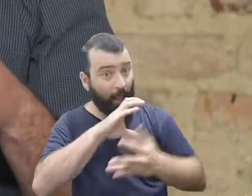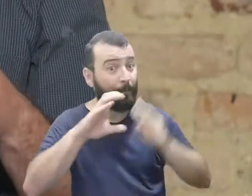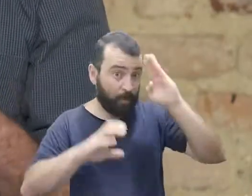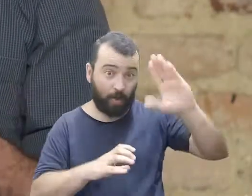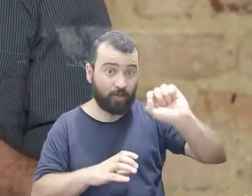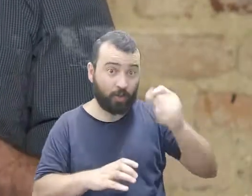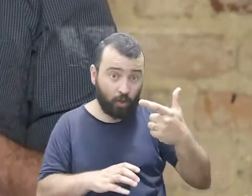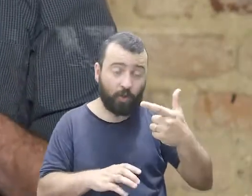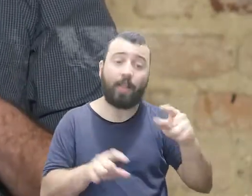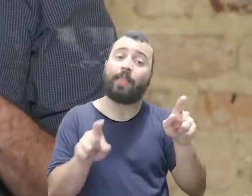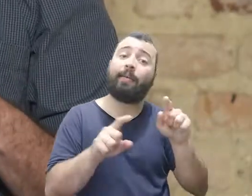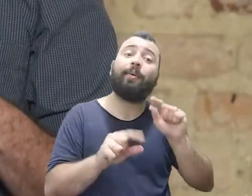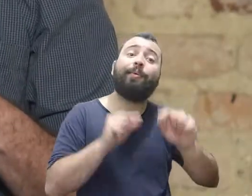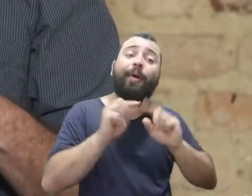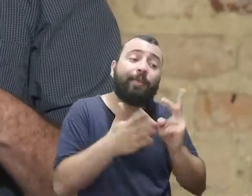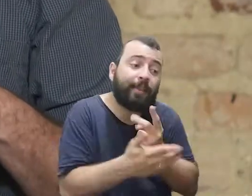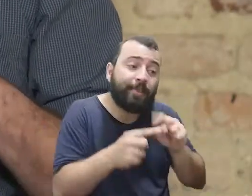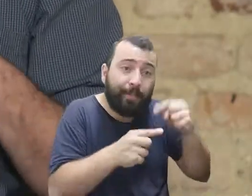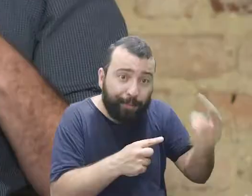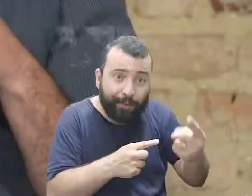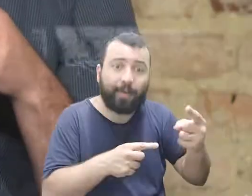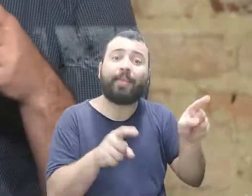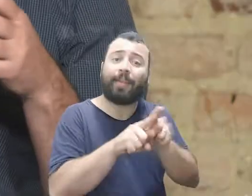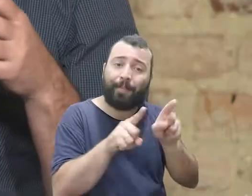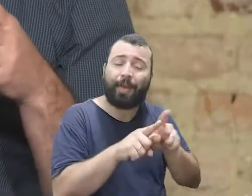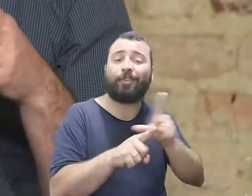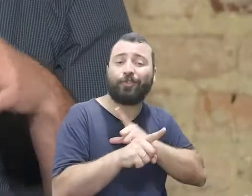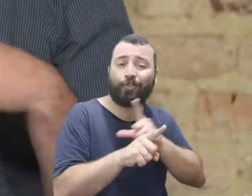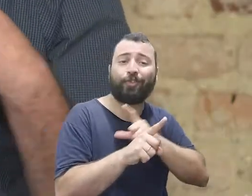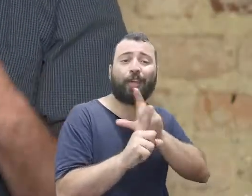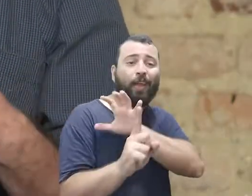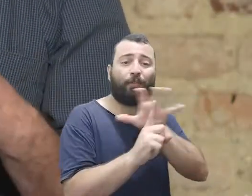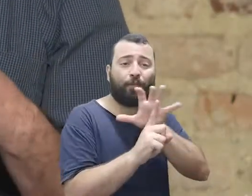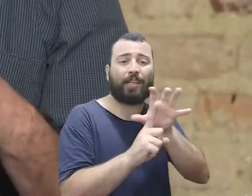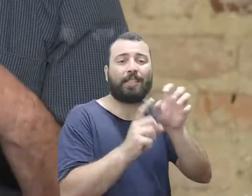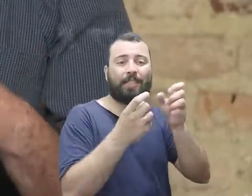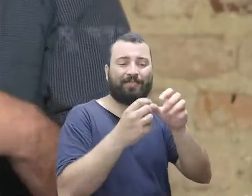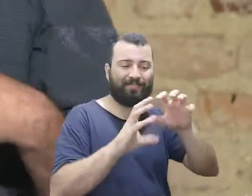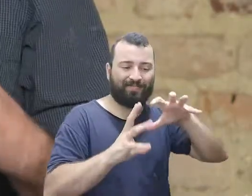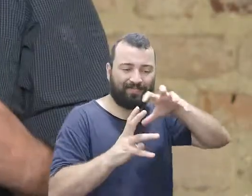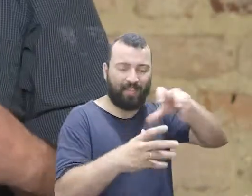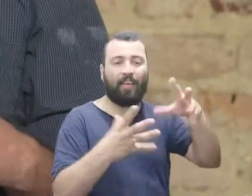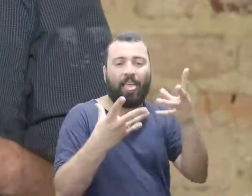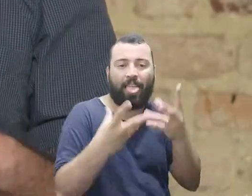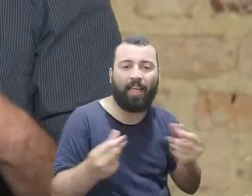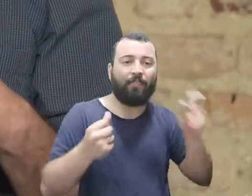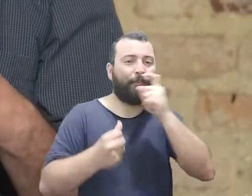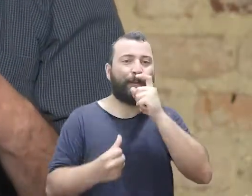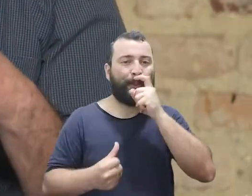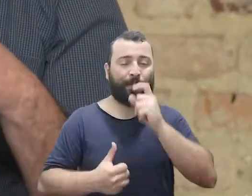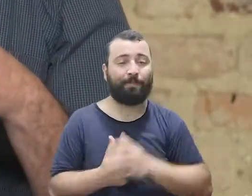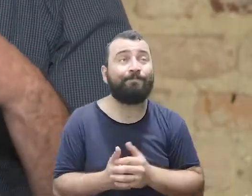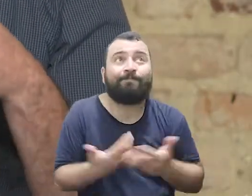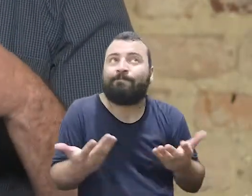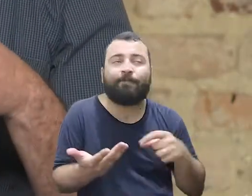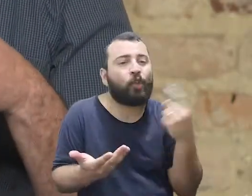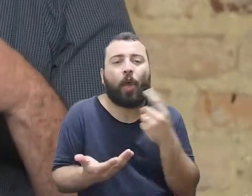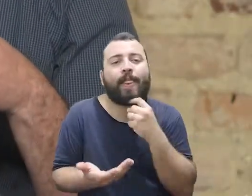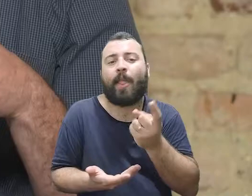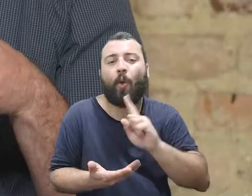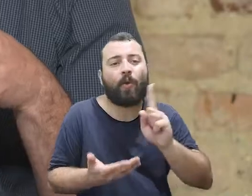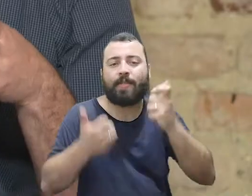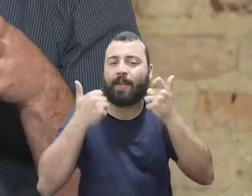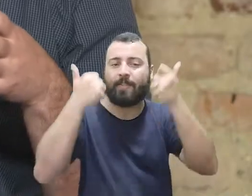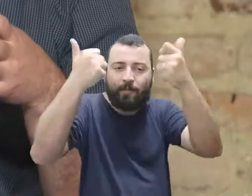principalmente o CO2, e, consequentemente, retroalimenta o sistema, esfriando a Terra. Ou seja, a gente não consegue